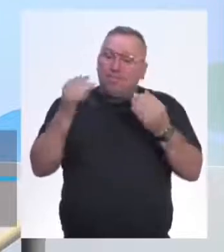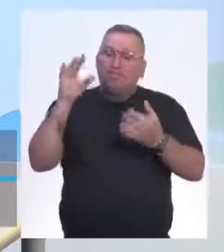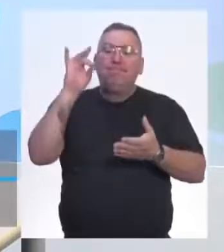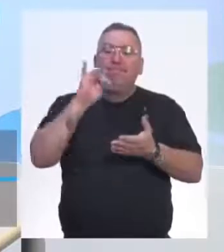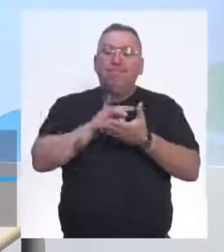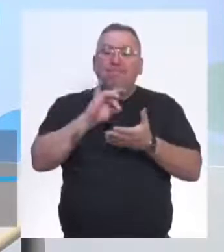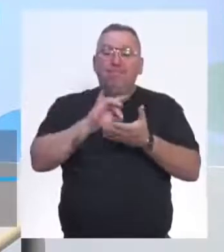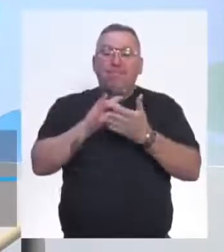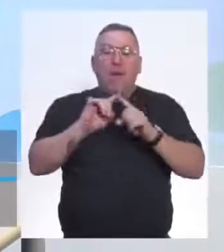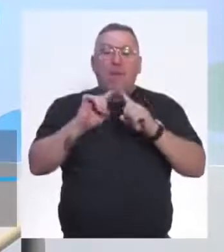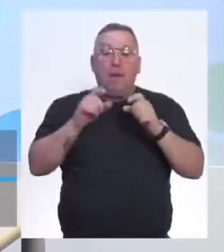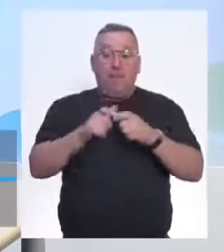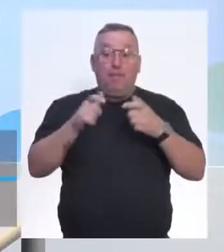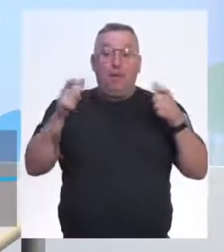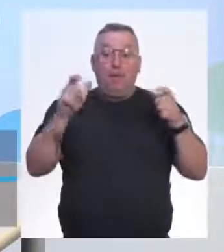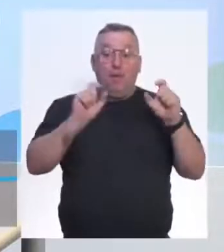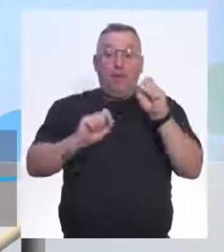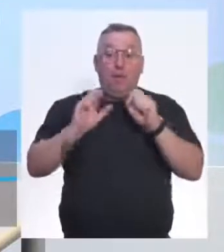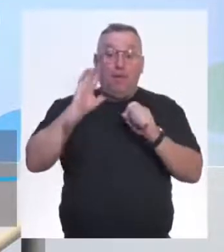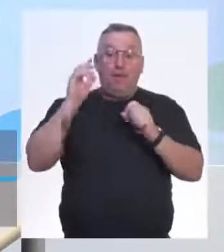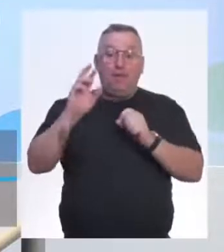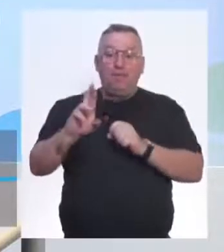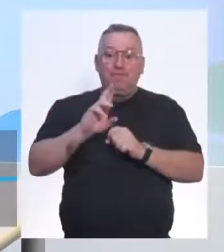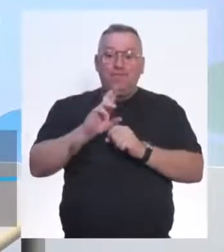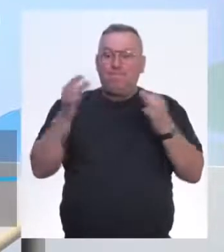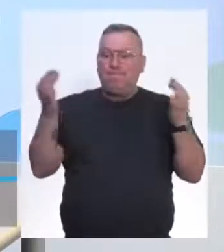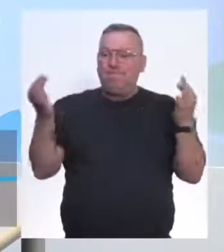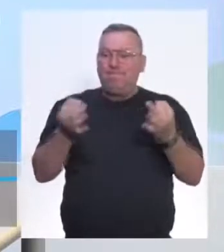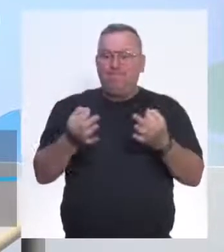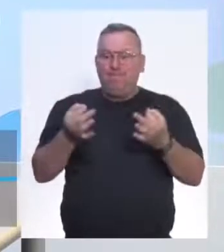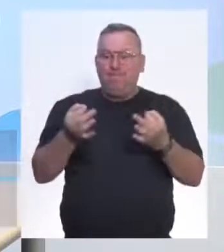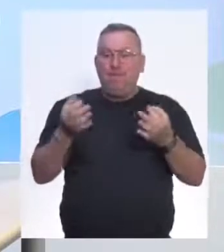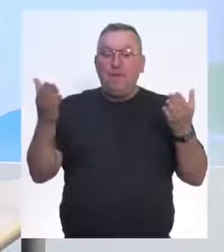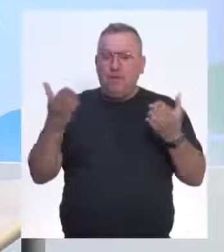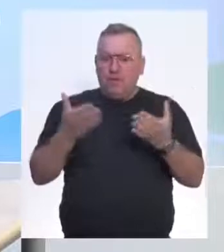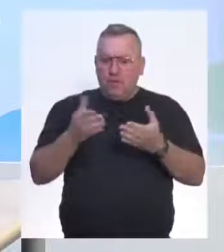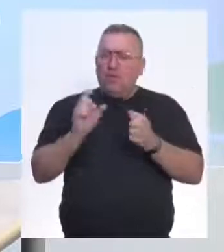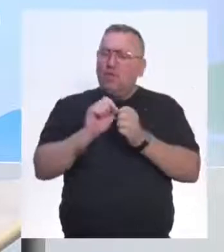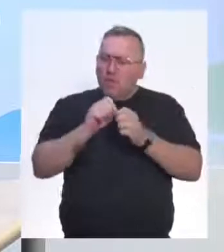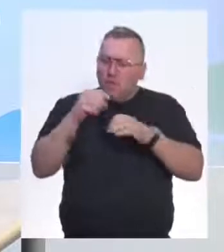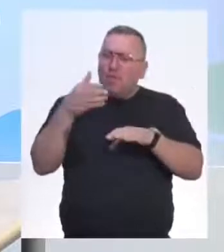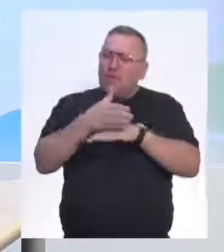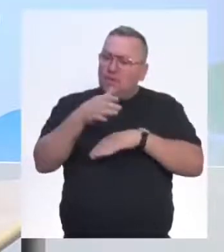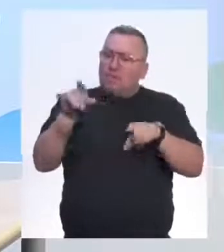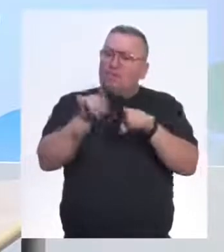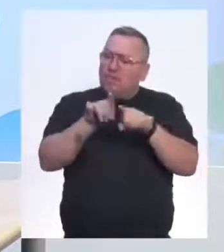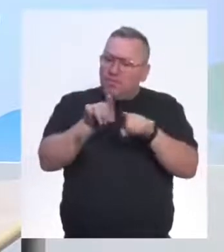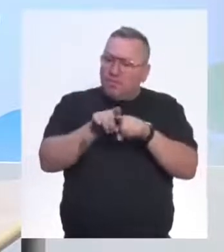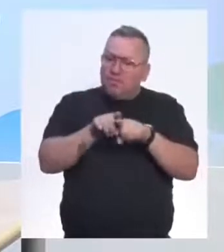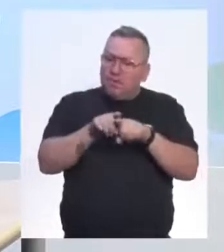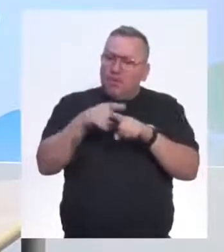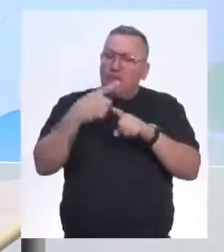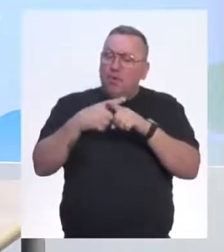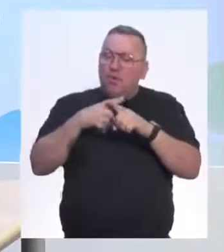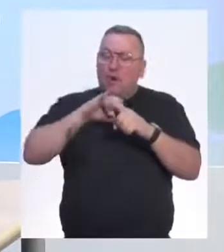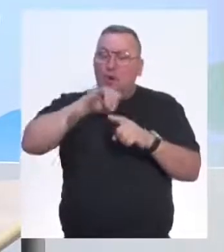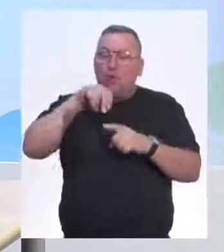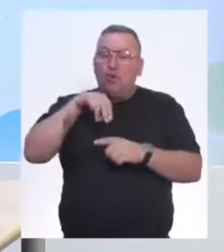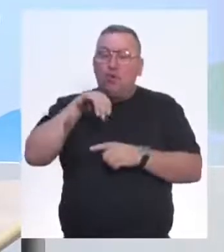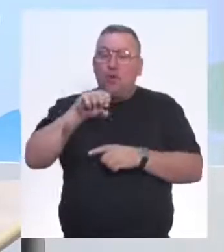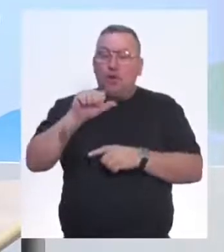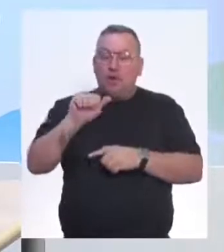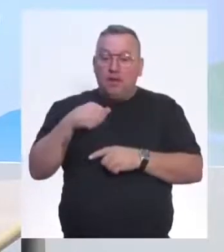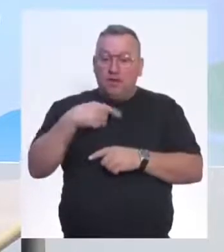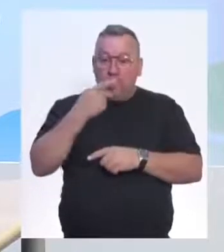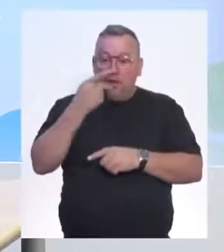chat, maioria das vezes com as respostas todas certas, e hoje não vai ser diferente, mesmo, como o Jonas disse, fazendo